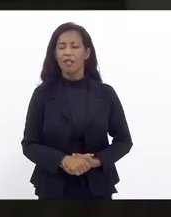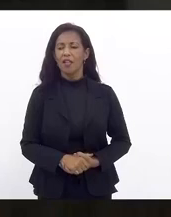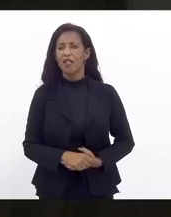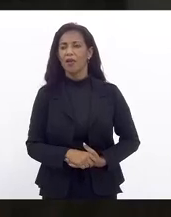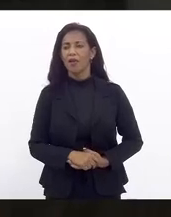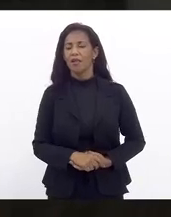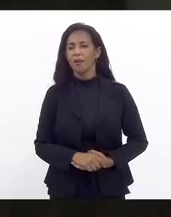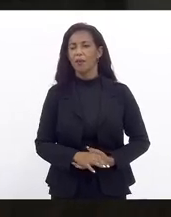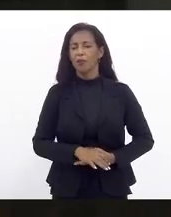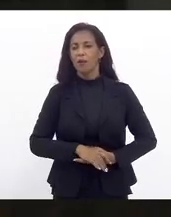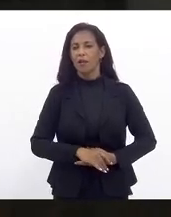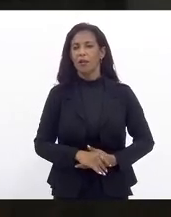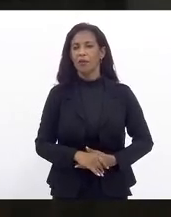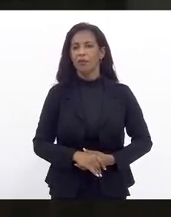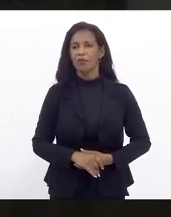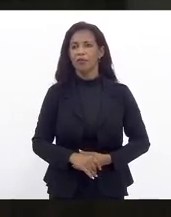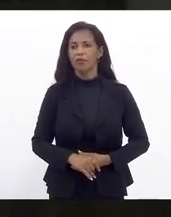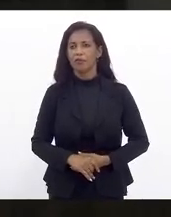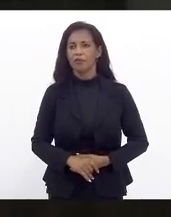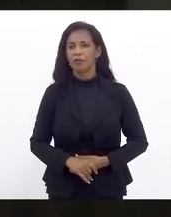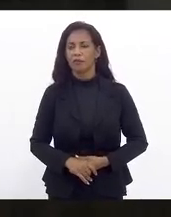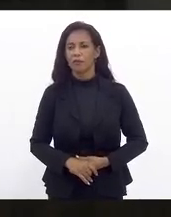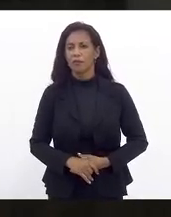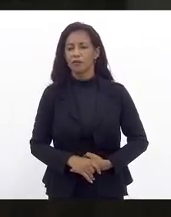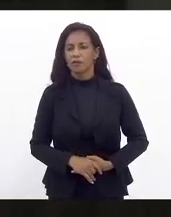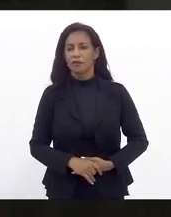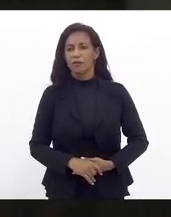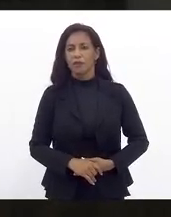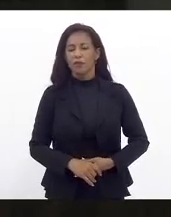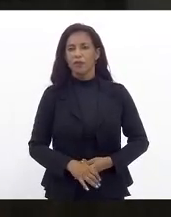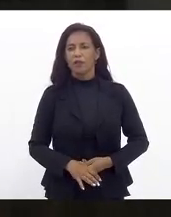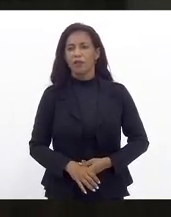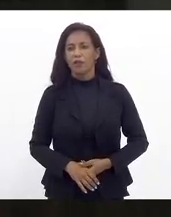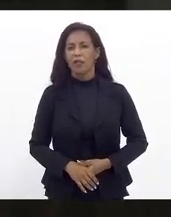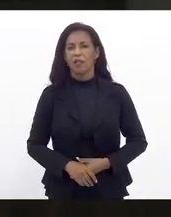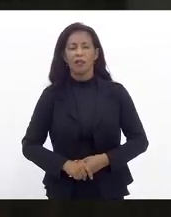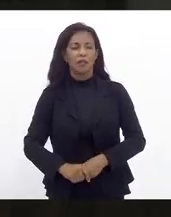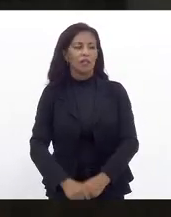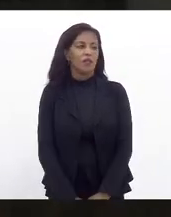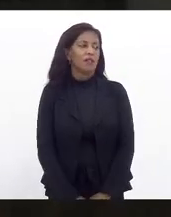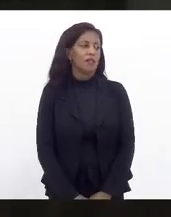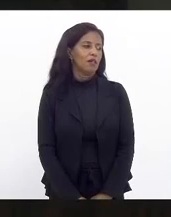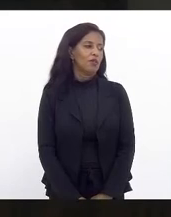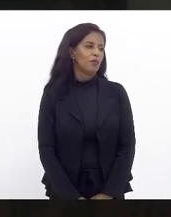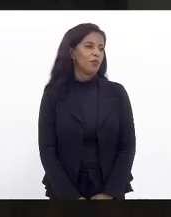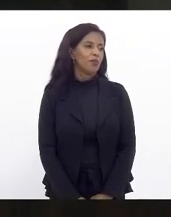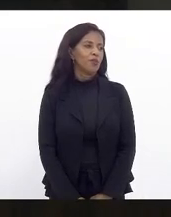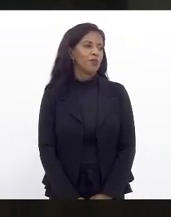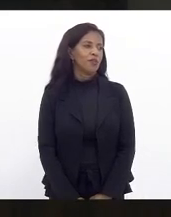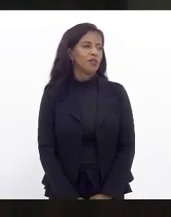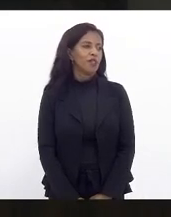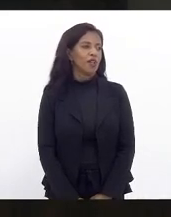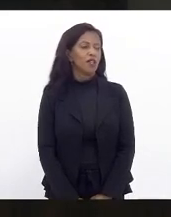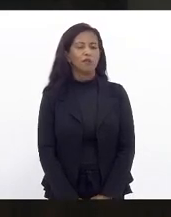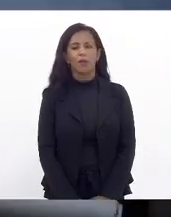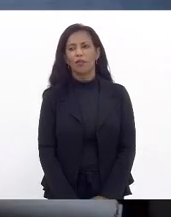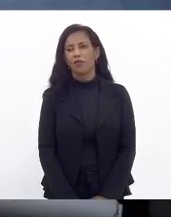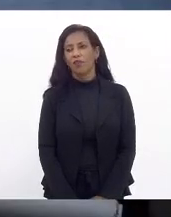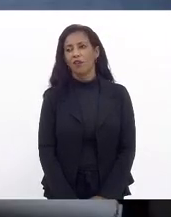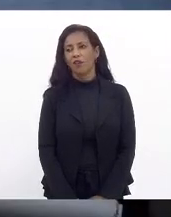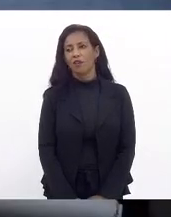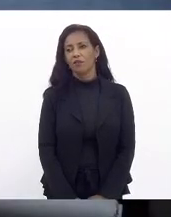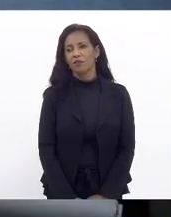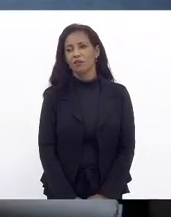Obrigada, deputada. Próxima oradora inscrita é a nobre deputada Renata Souza. Vossa Excelência dispõe de 10 minutos no tempo regimental.